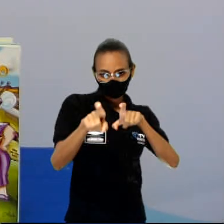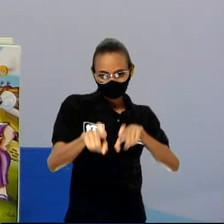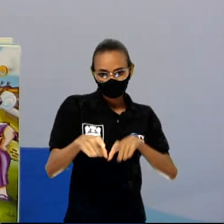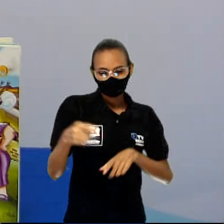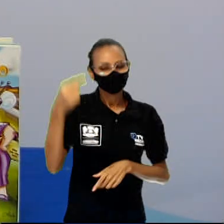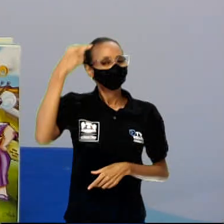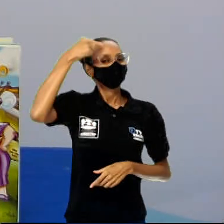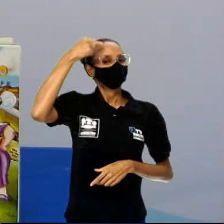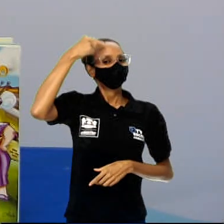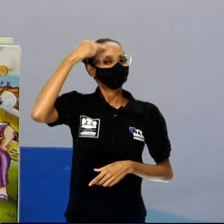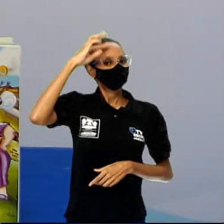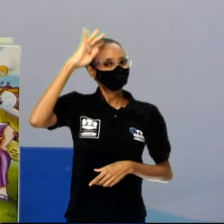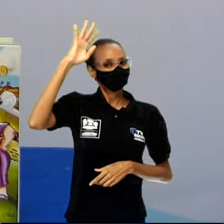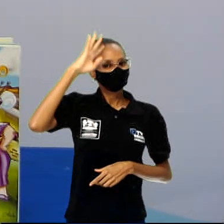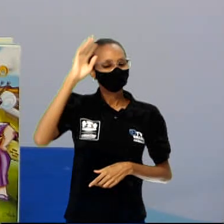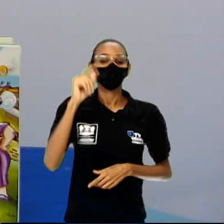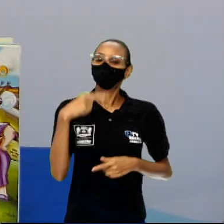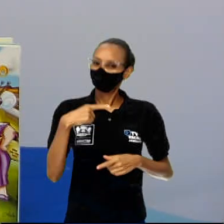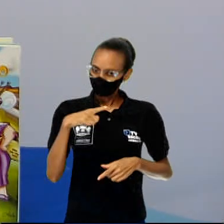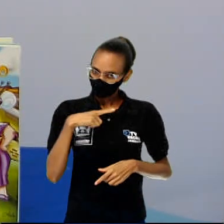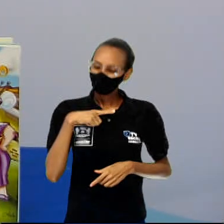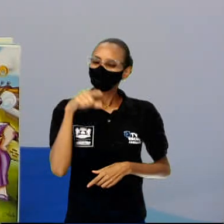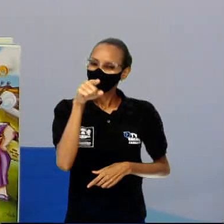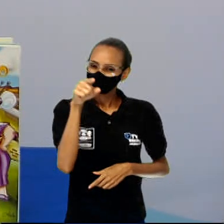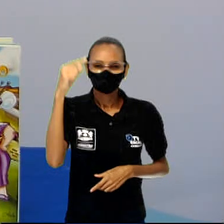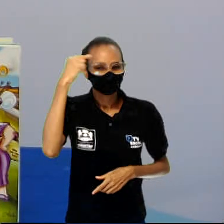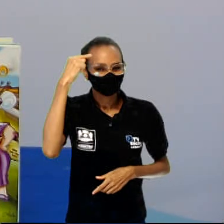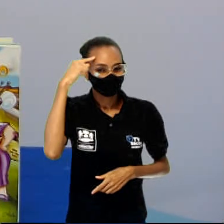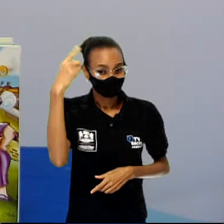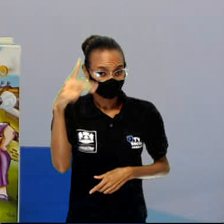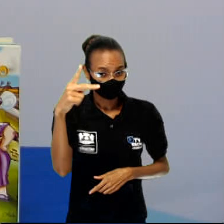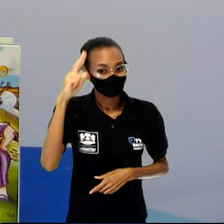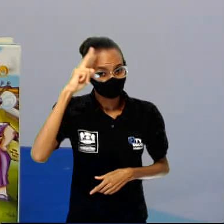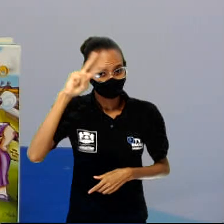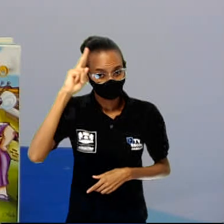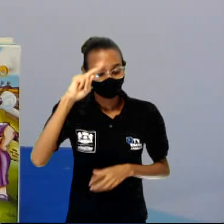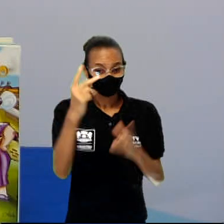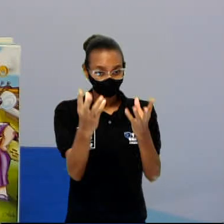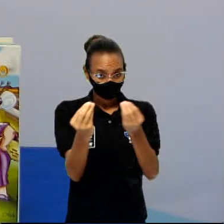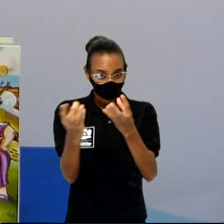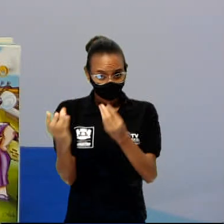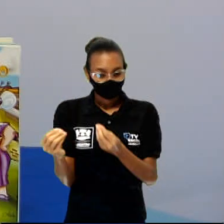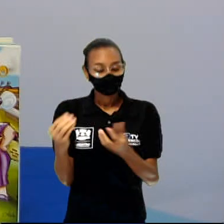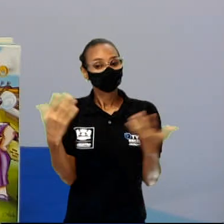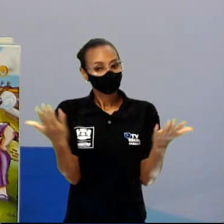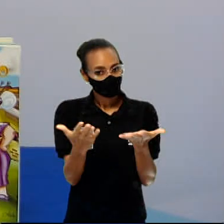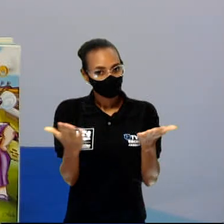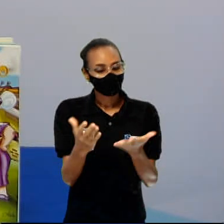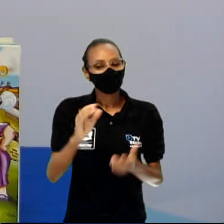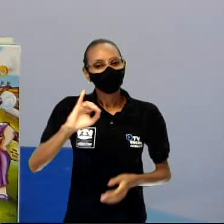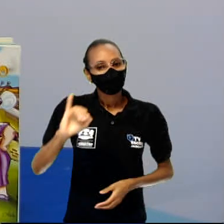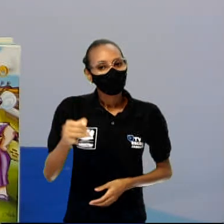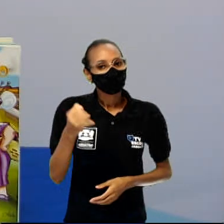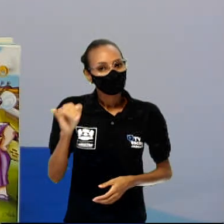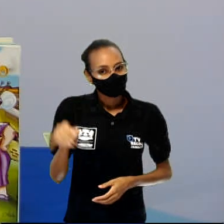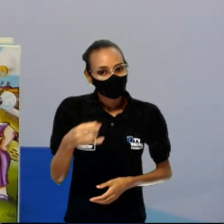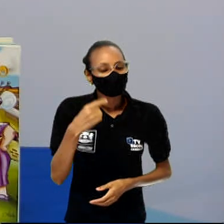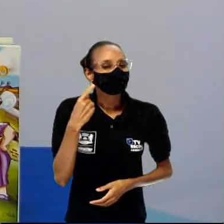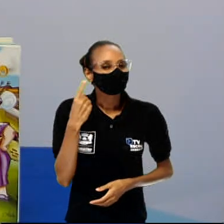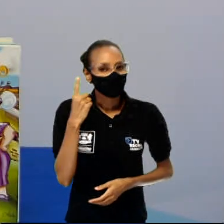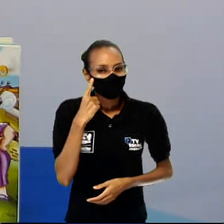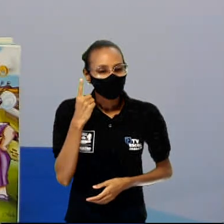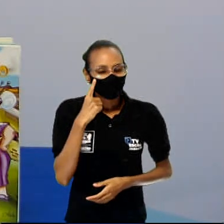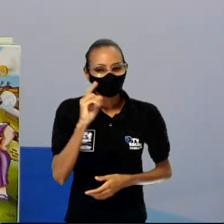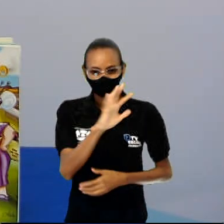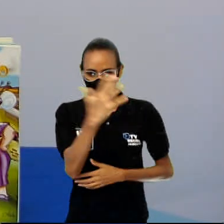tenho certeza que na cabeça de vocês também tem muita história. E se vocês quiserem aproveitar que vocês estão estudando o meio ambiente, que